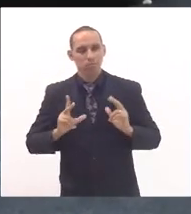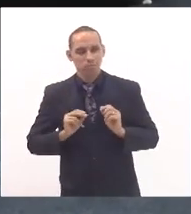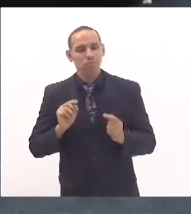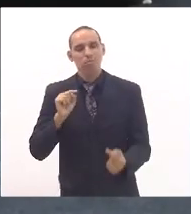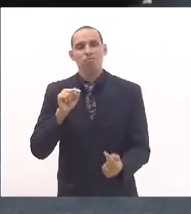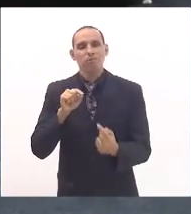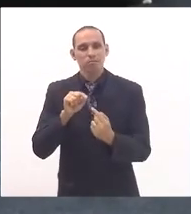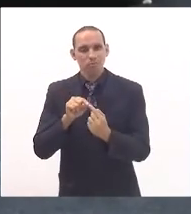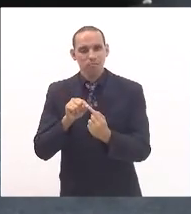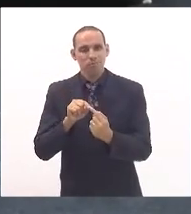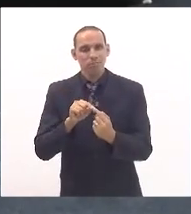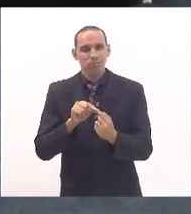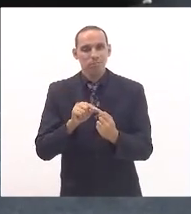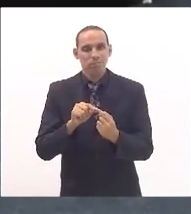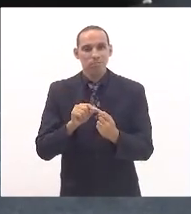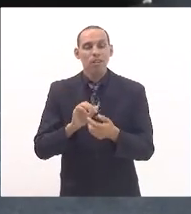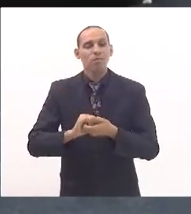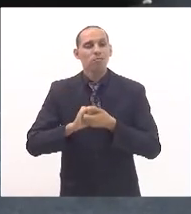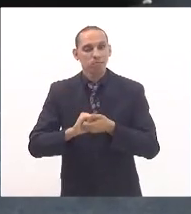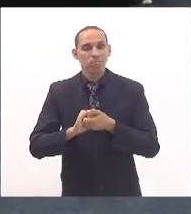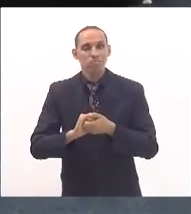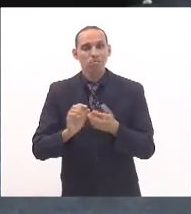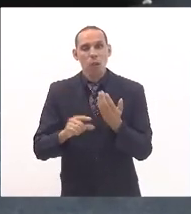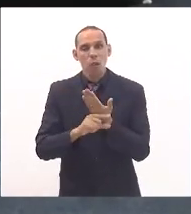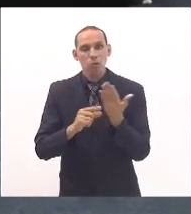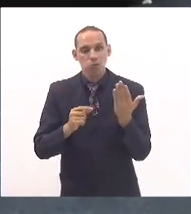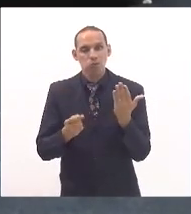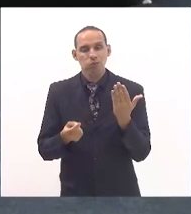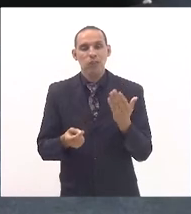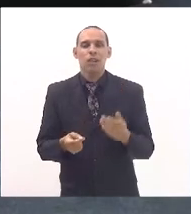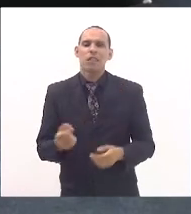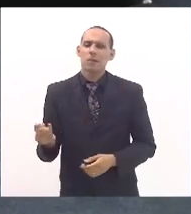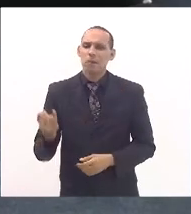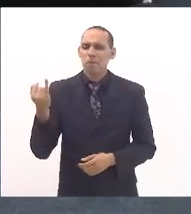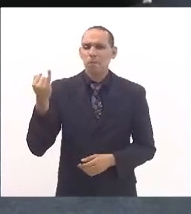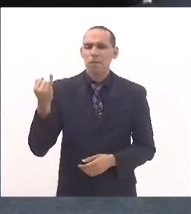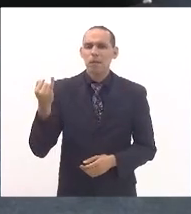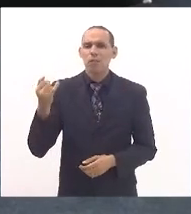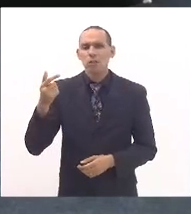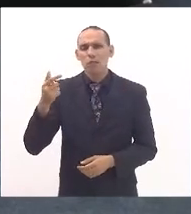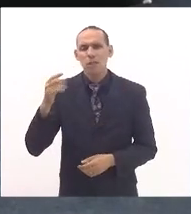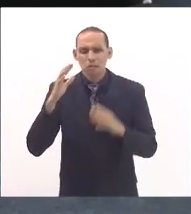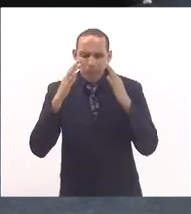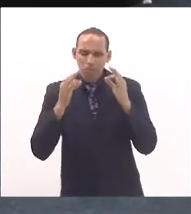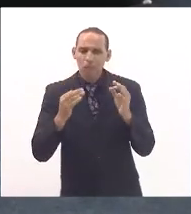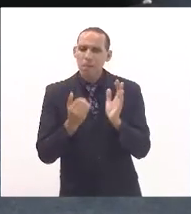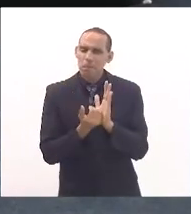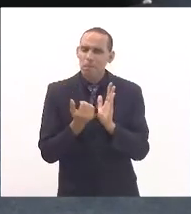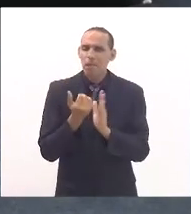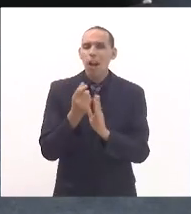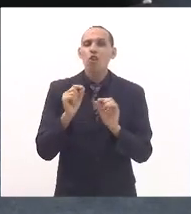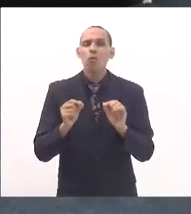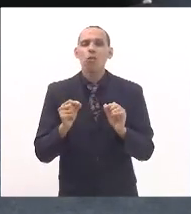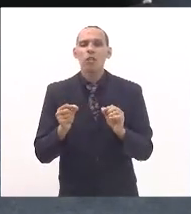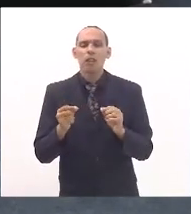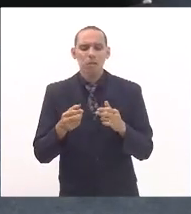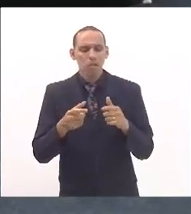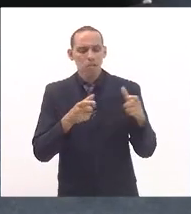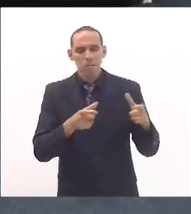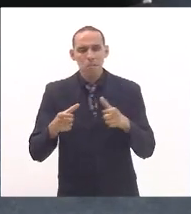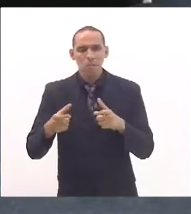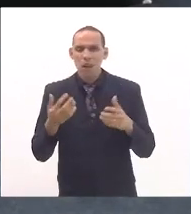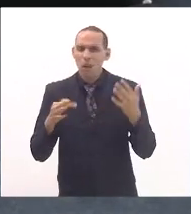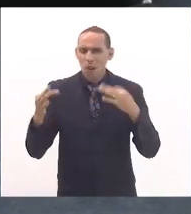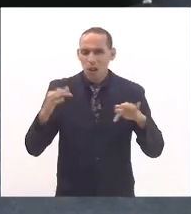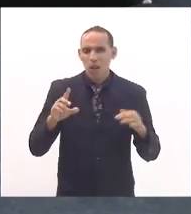extremamente favorável e saudando os autores. É importante cada vez mais nos atentarmos situações de dor, como o que aconteceu a